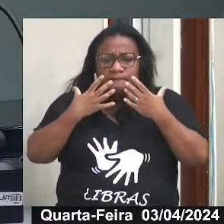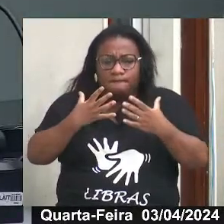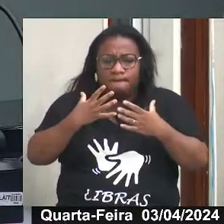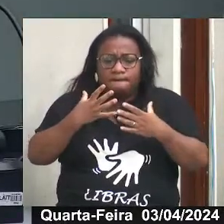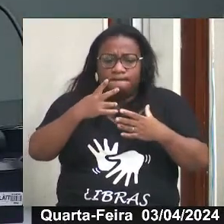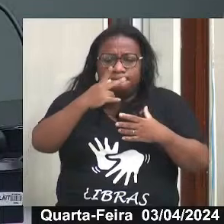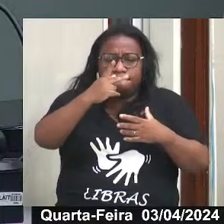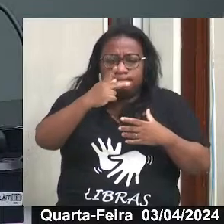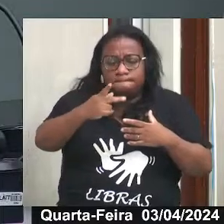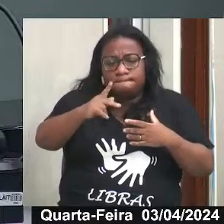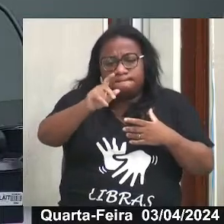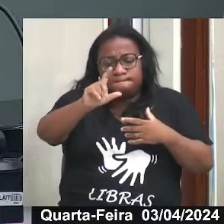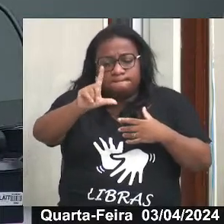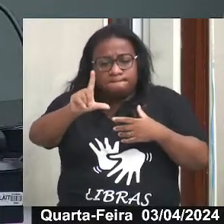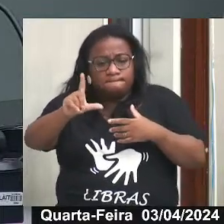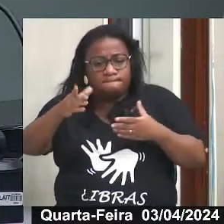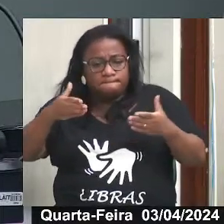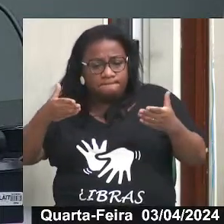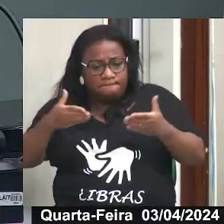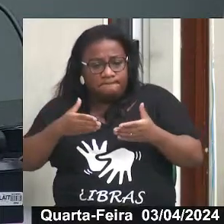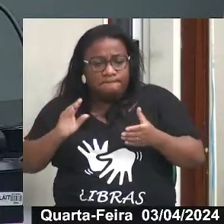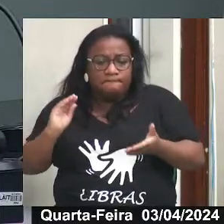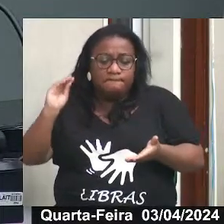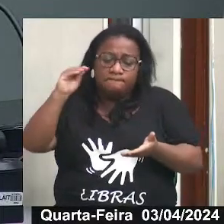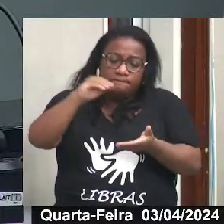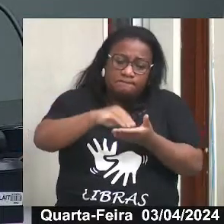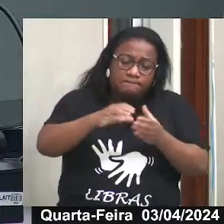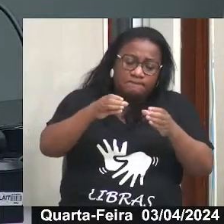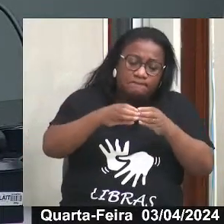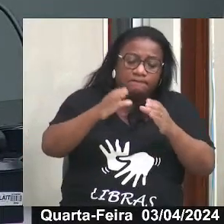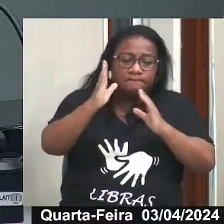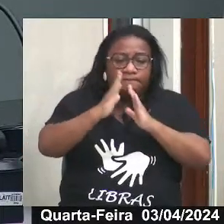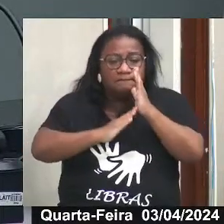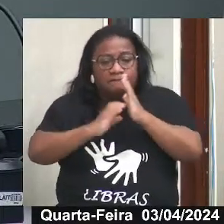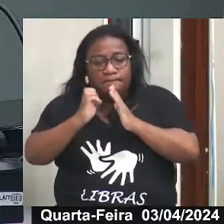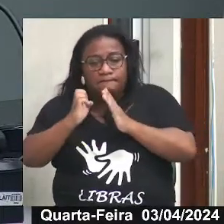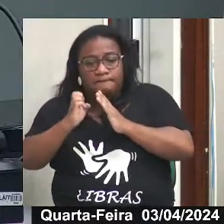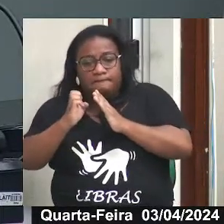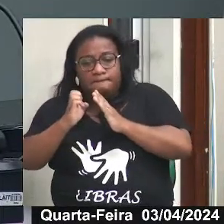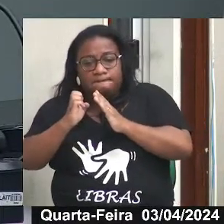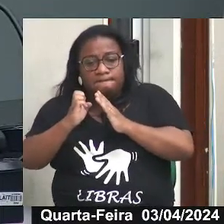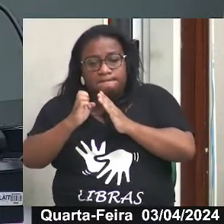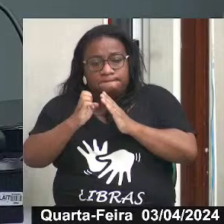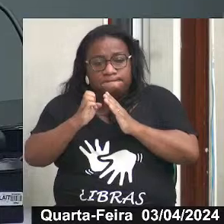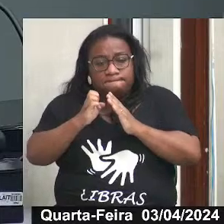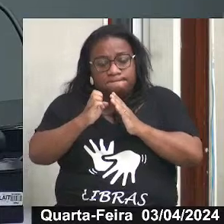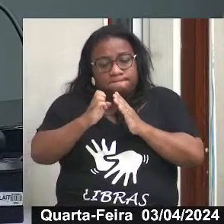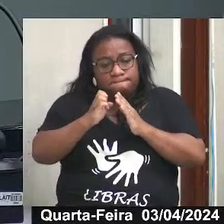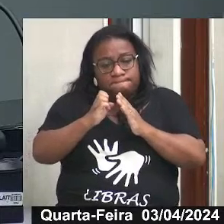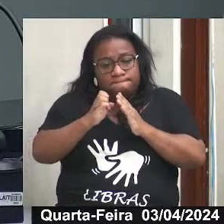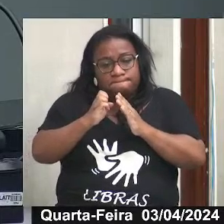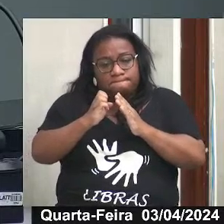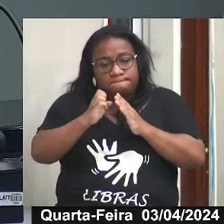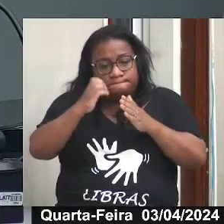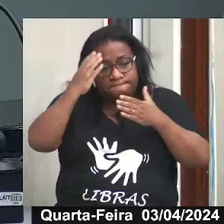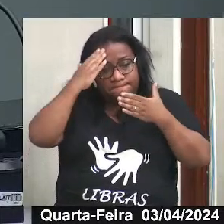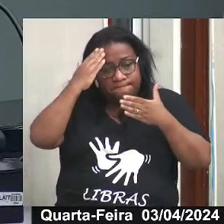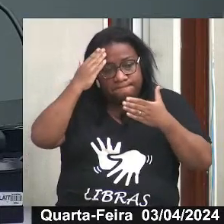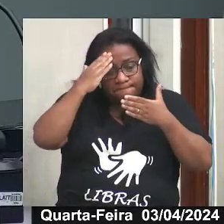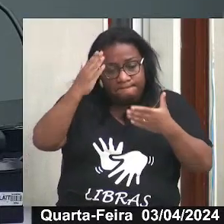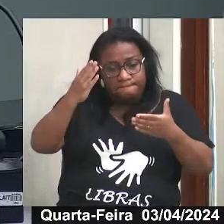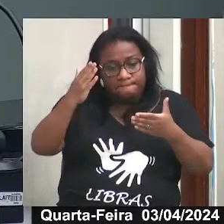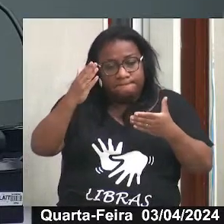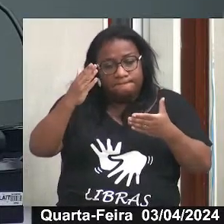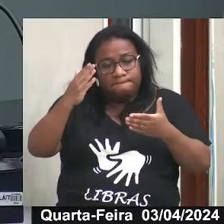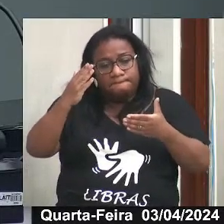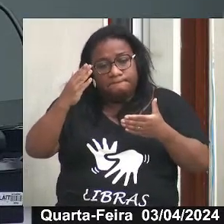produtiva lá no PL, partido a qual hoje eu faço parte aqui em Embu das Artes. Eu sempre costumo dizer que a gente tem que ter gratidão